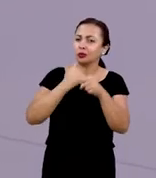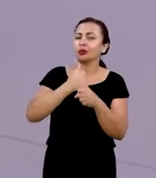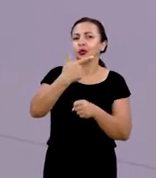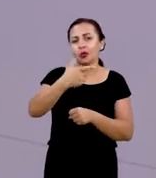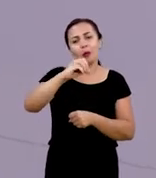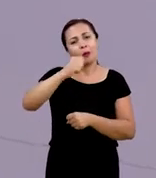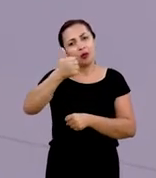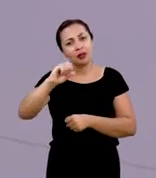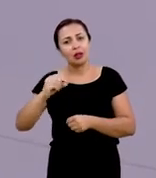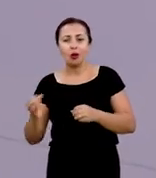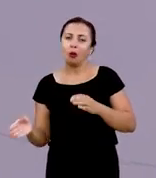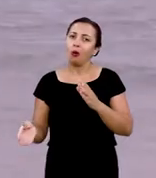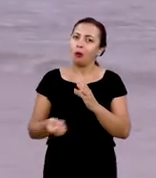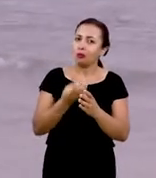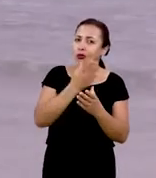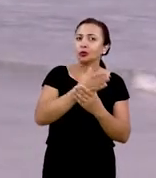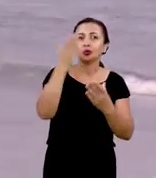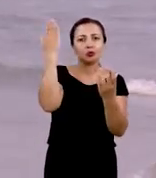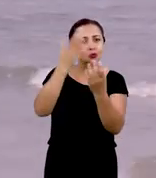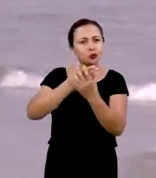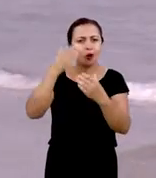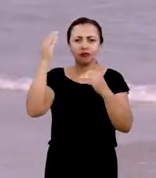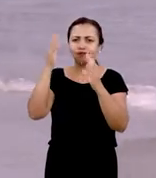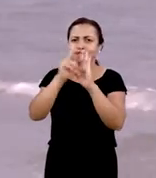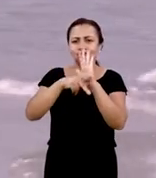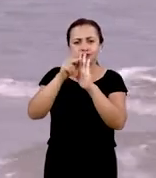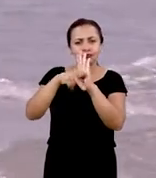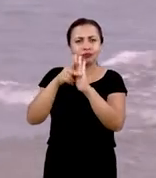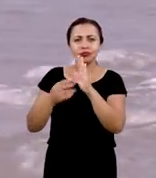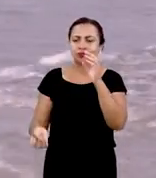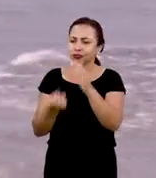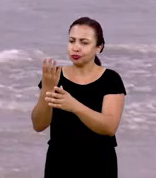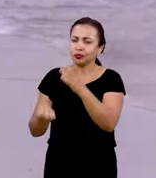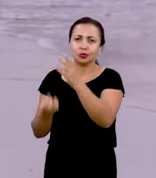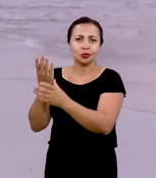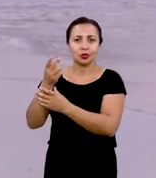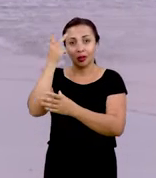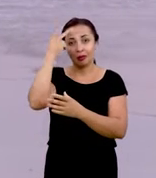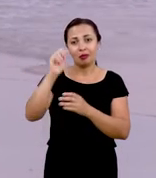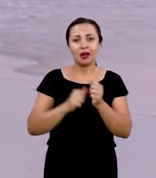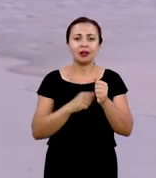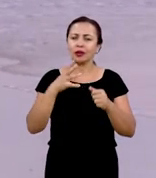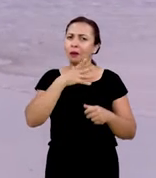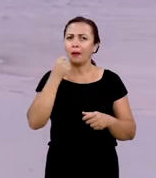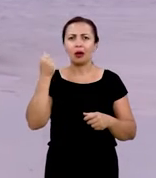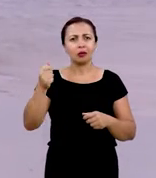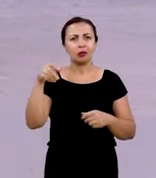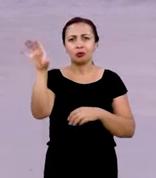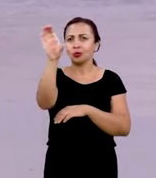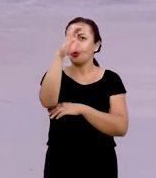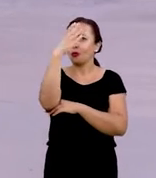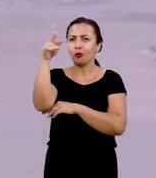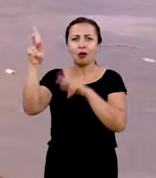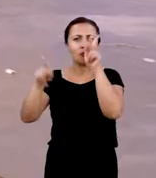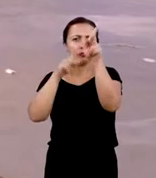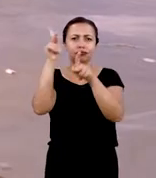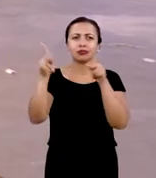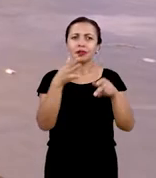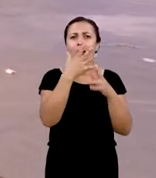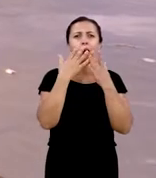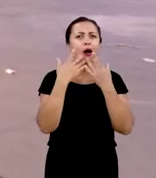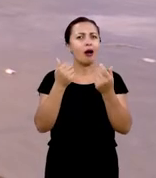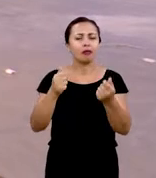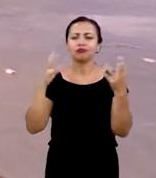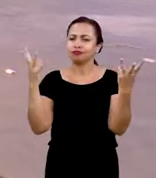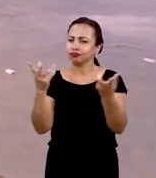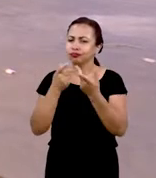projetos a chegar no Rio Grande do Norte, principalmente no litoral setentrional, que é privilegiado, com ventos de melhor qualidade. Então, a